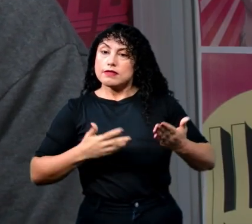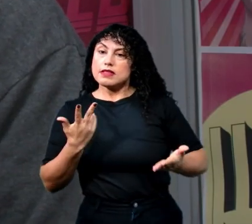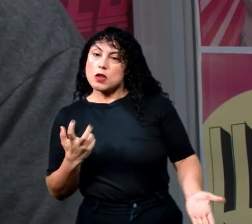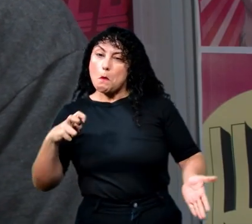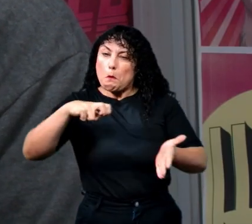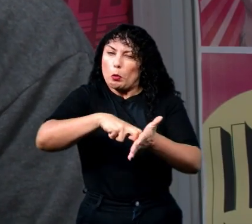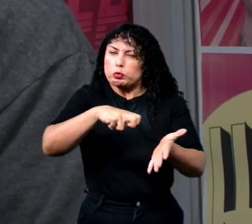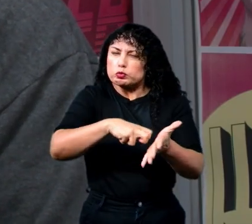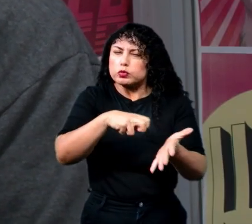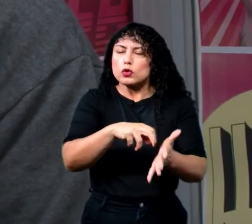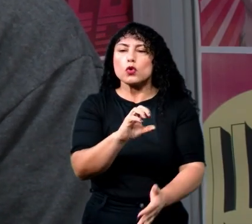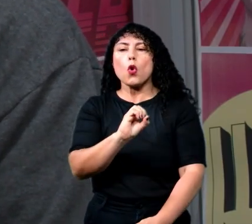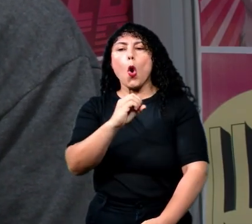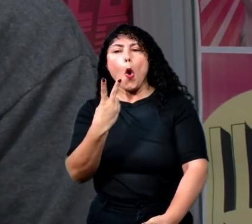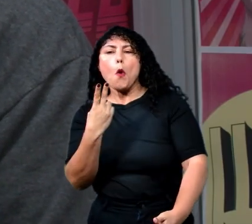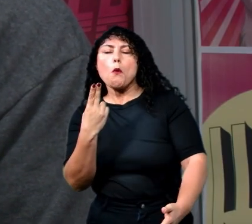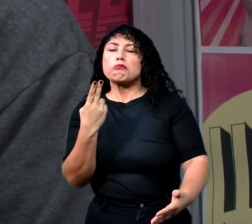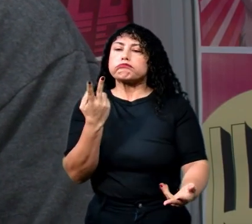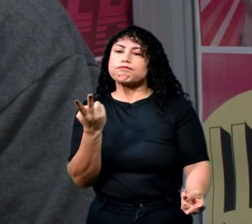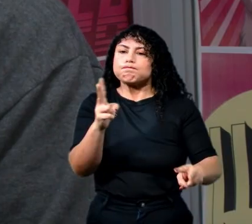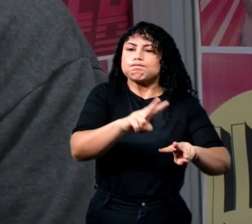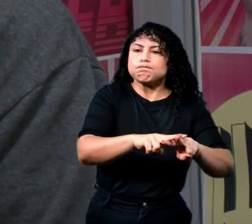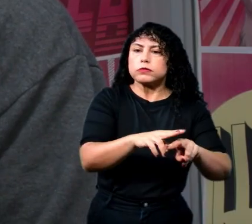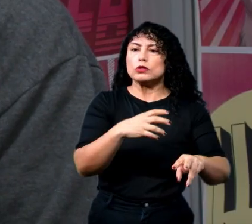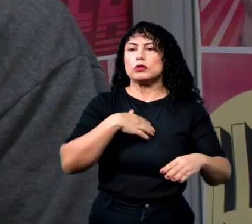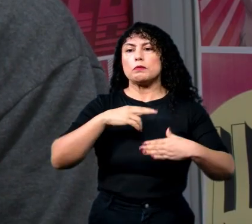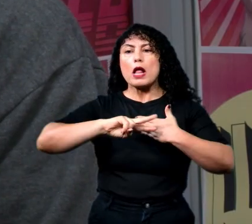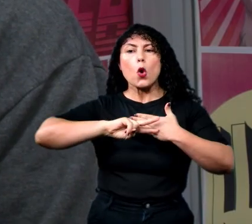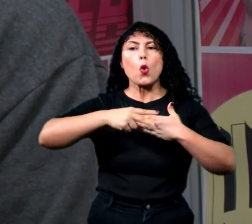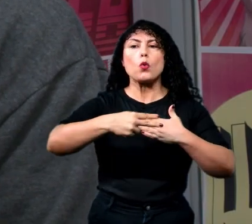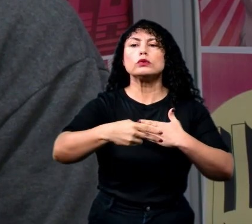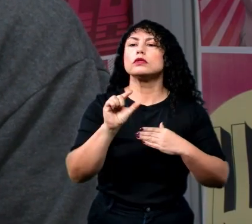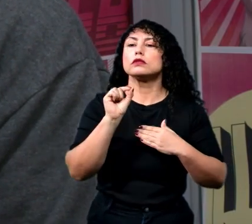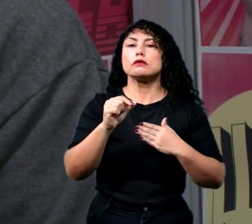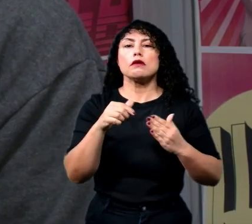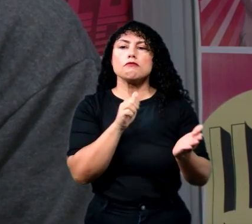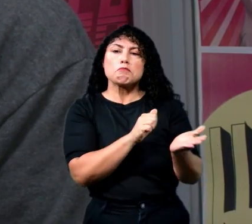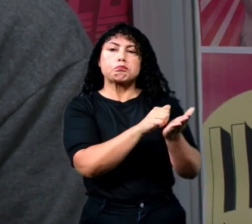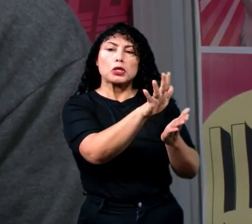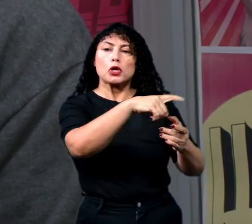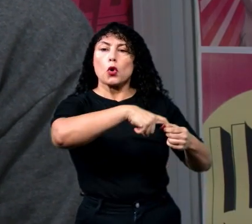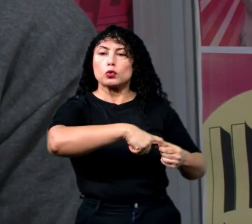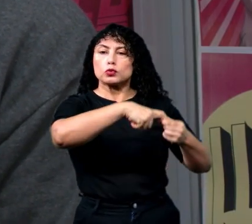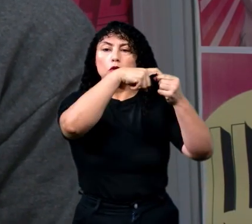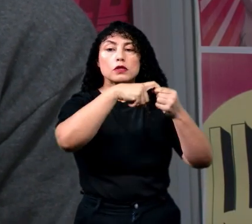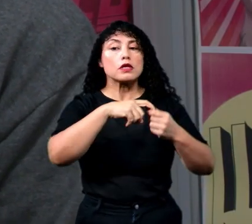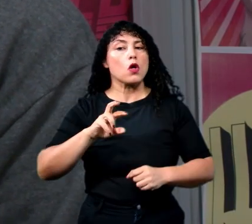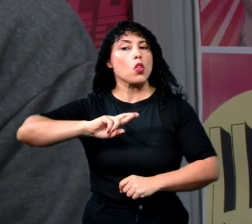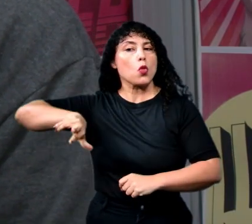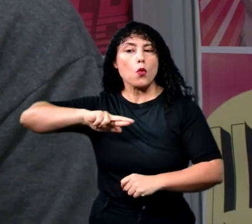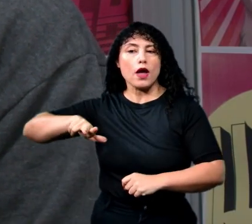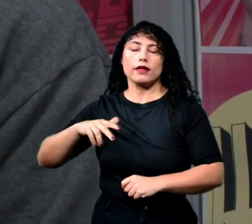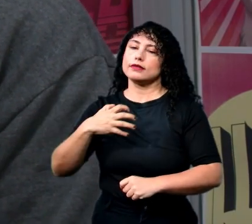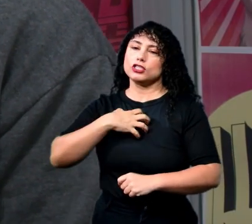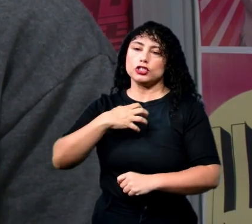tal forma ou penalizado, né? Haja uma consequência de demissão ou suspensão. Não é nada nesse